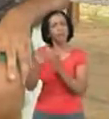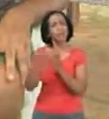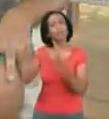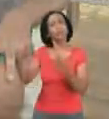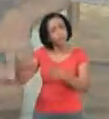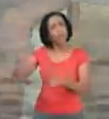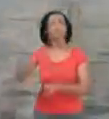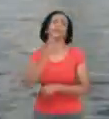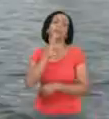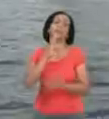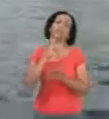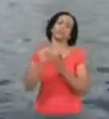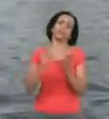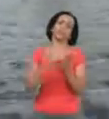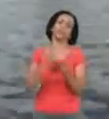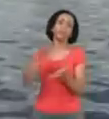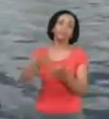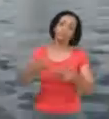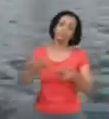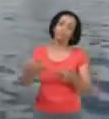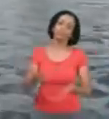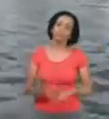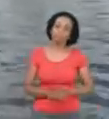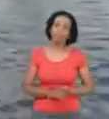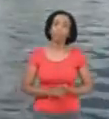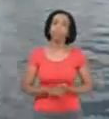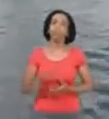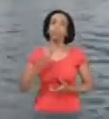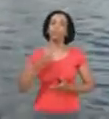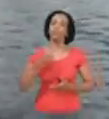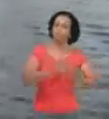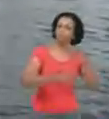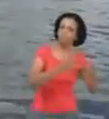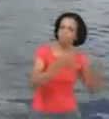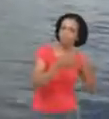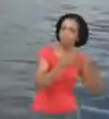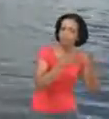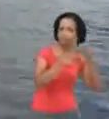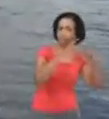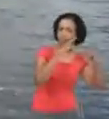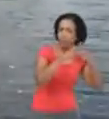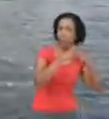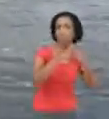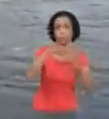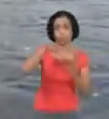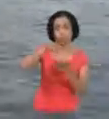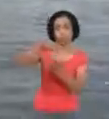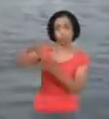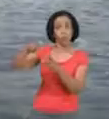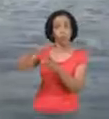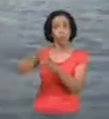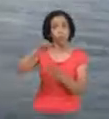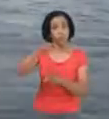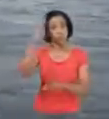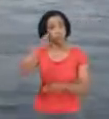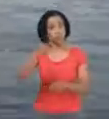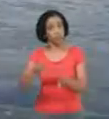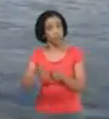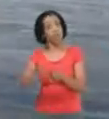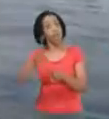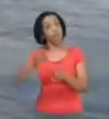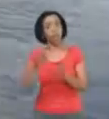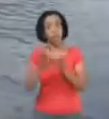necessidade do Evangelho. Uma nova forma de envolver as igrejas do Brasil e do mundo no projeto Amazônia é o